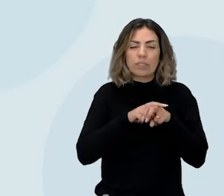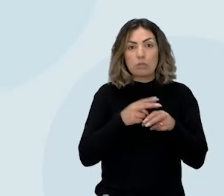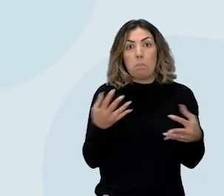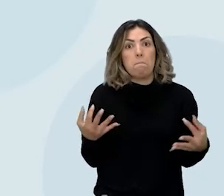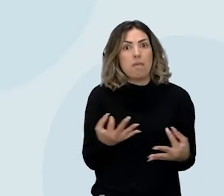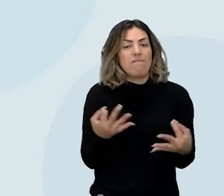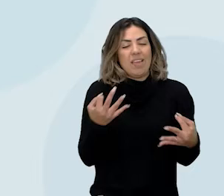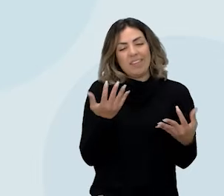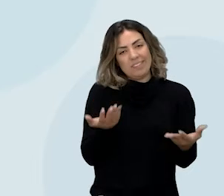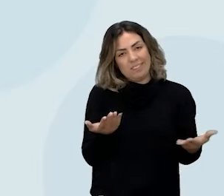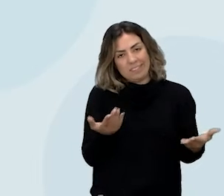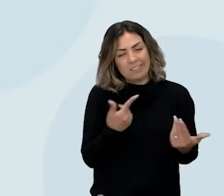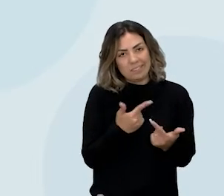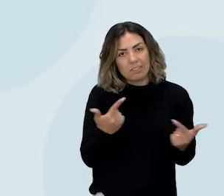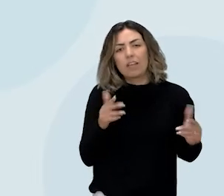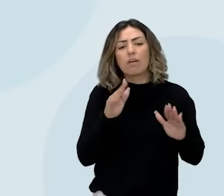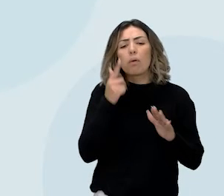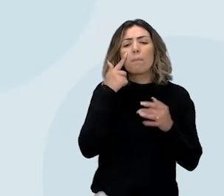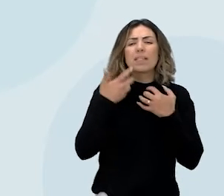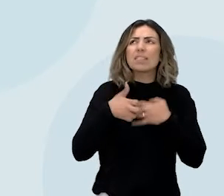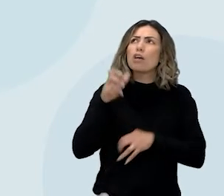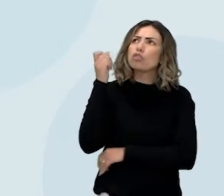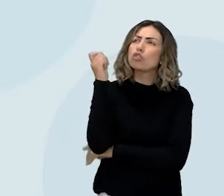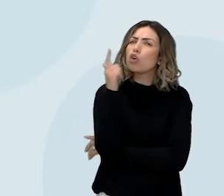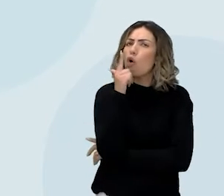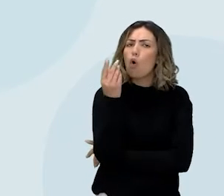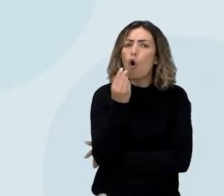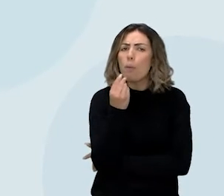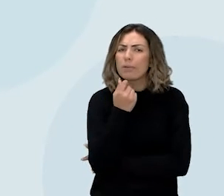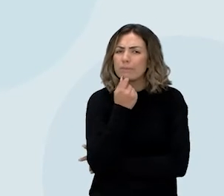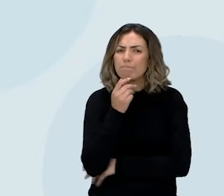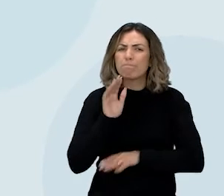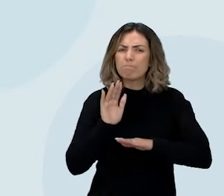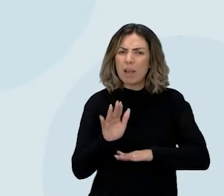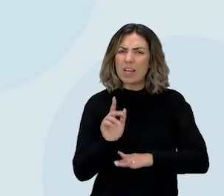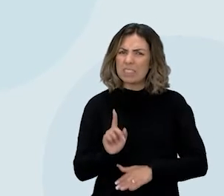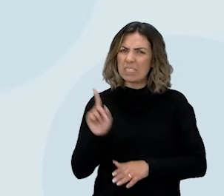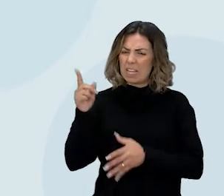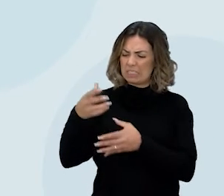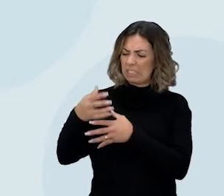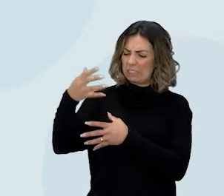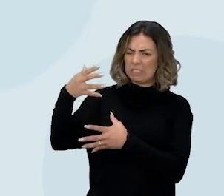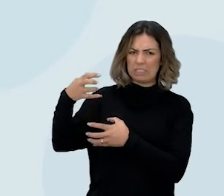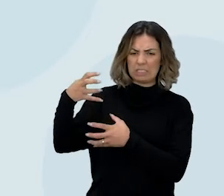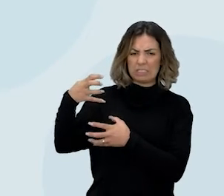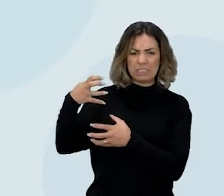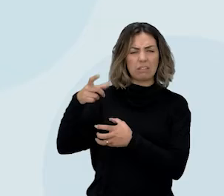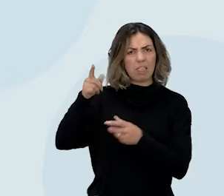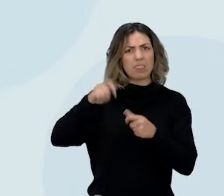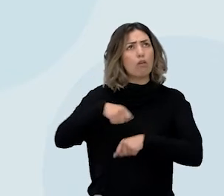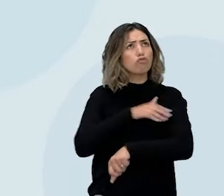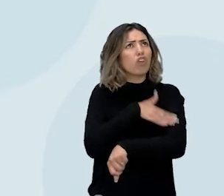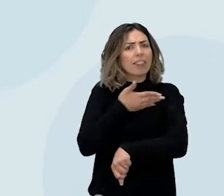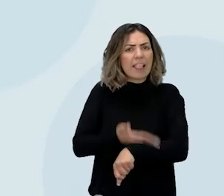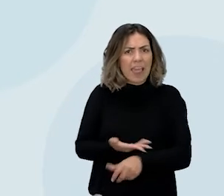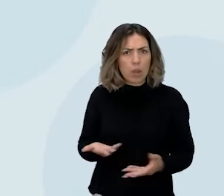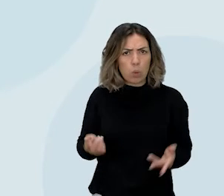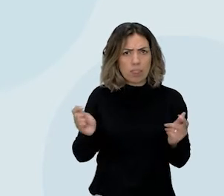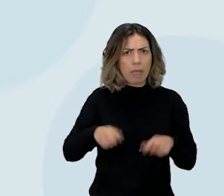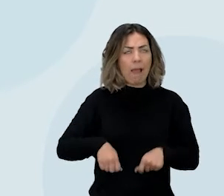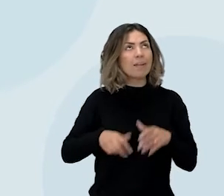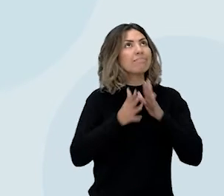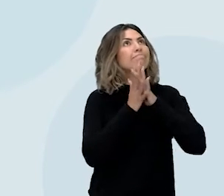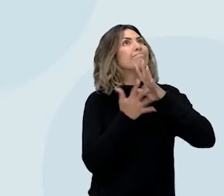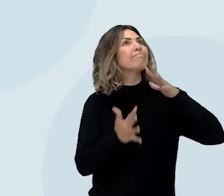Então, vamos pensar um pouquinho no sol. A ideia é, será que essa lâmpada de Mozart, ela funciona o tempo todo? Será que dá para a